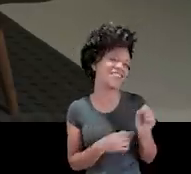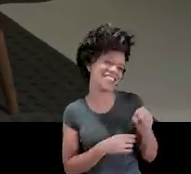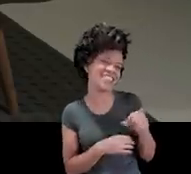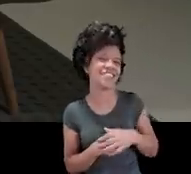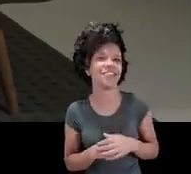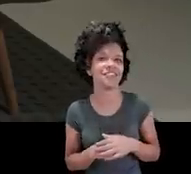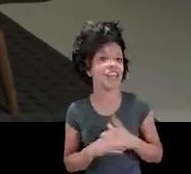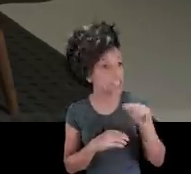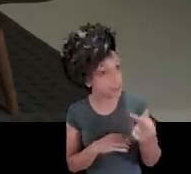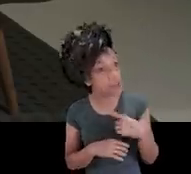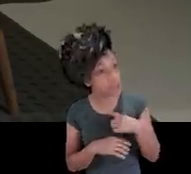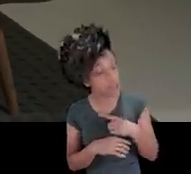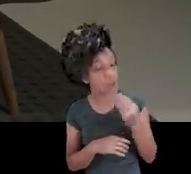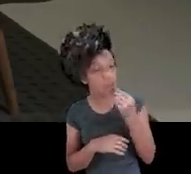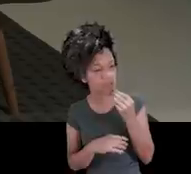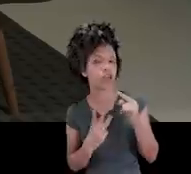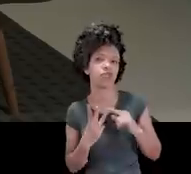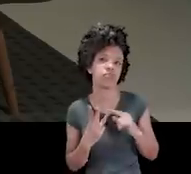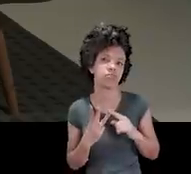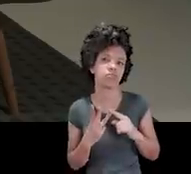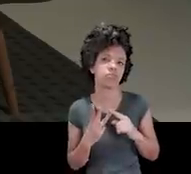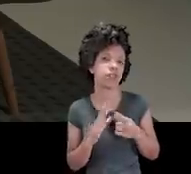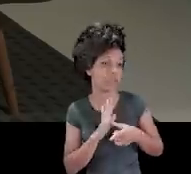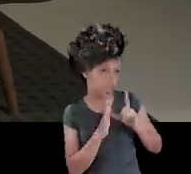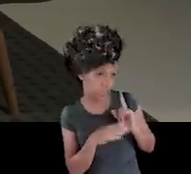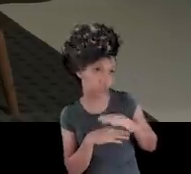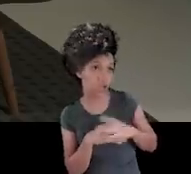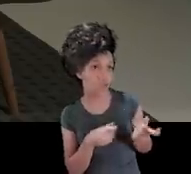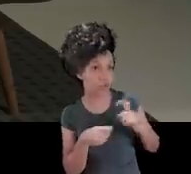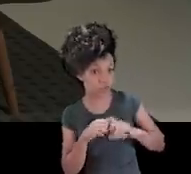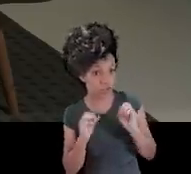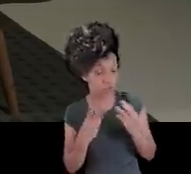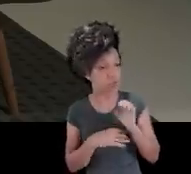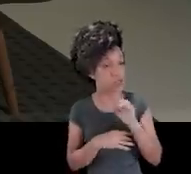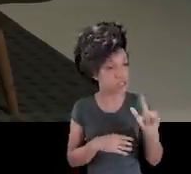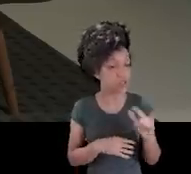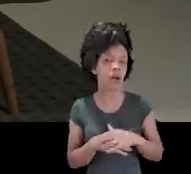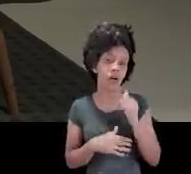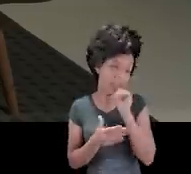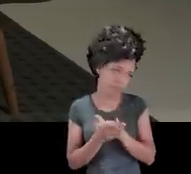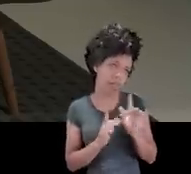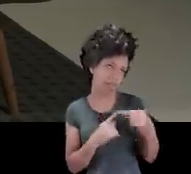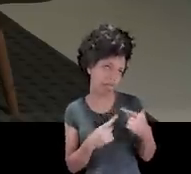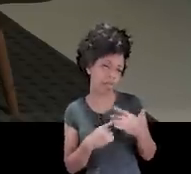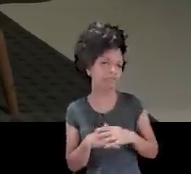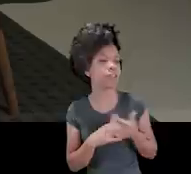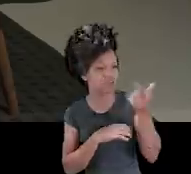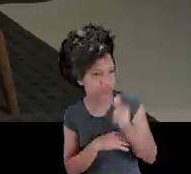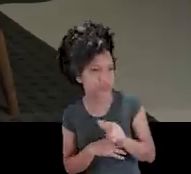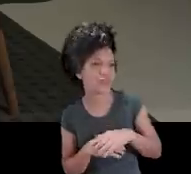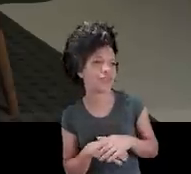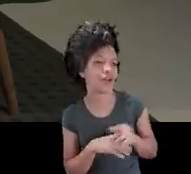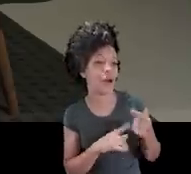Então, e depois teve um outro momento que, então, passaram anos, eu voltei a assistir o show do Sil, porque ela me falava, e tal. E lá, de novo, tava